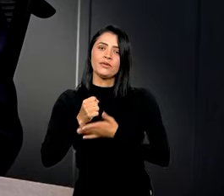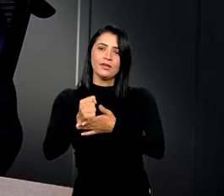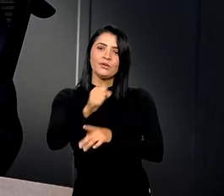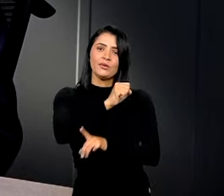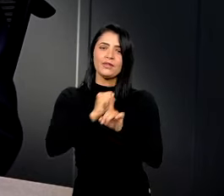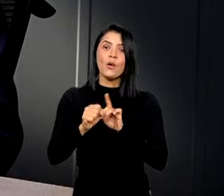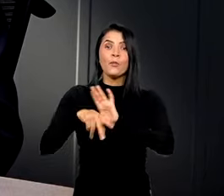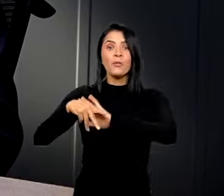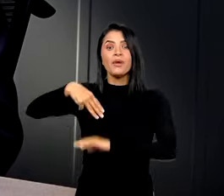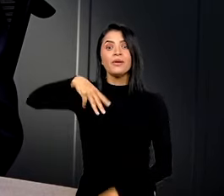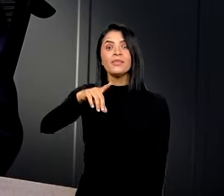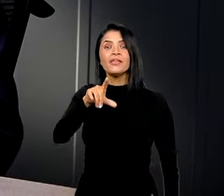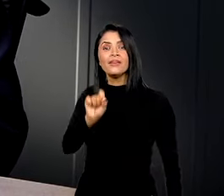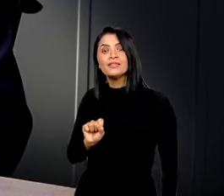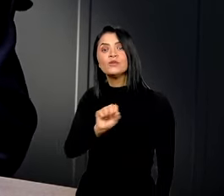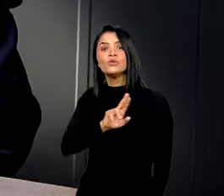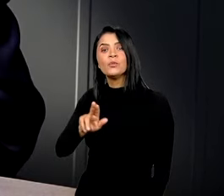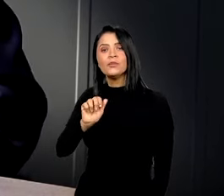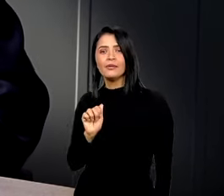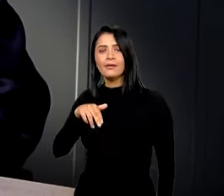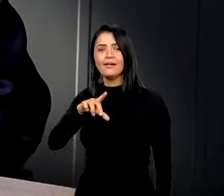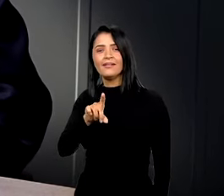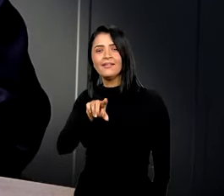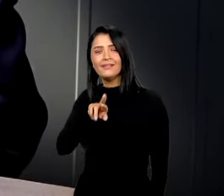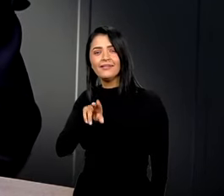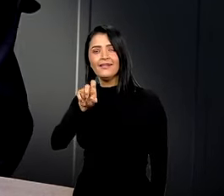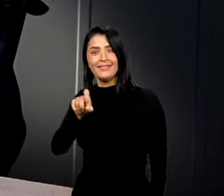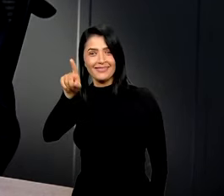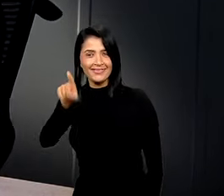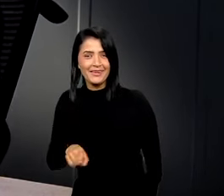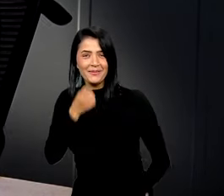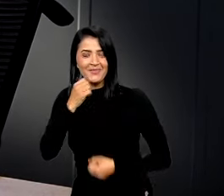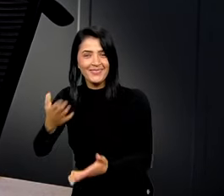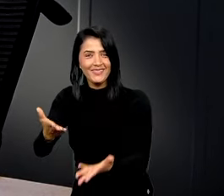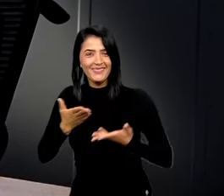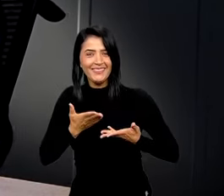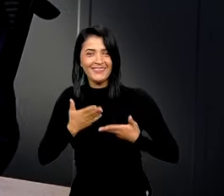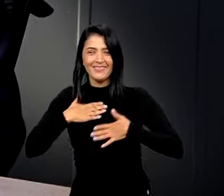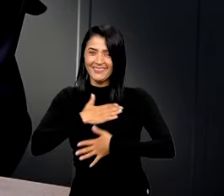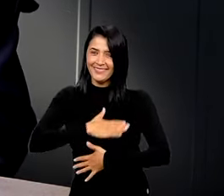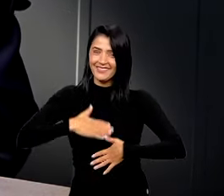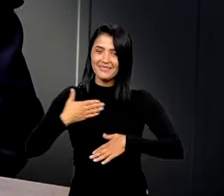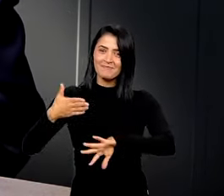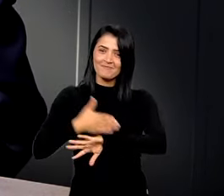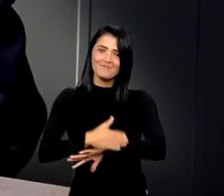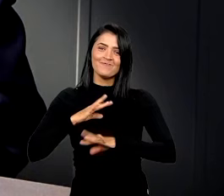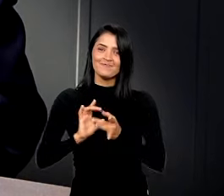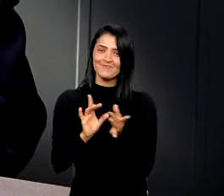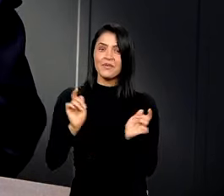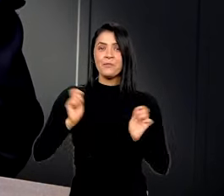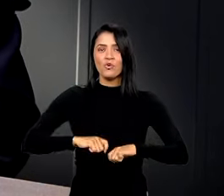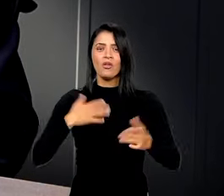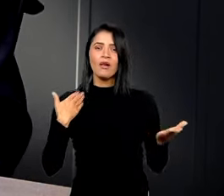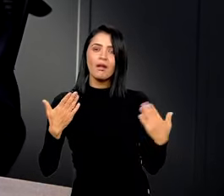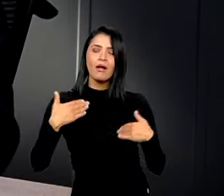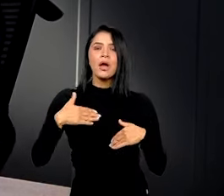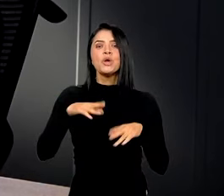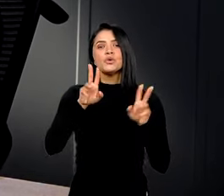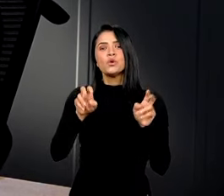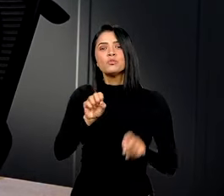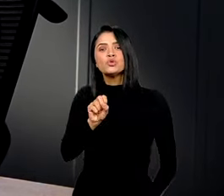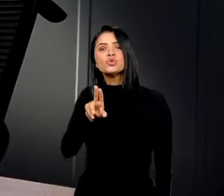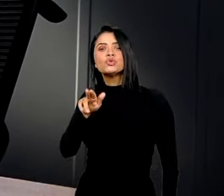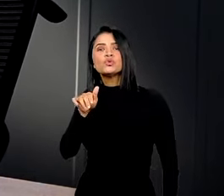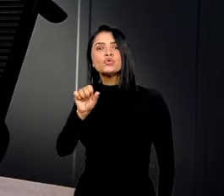Quintão. Secretário, seja bem-vindo. Prazer, Eric, estaremos aqui à disposição para falar sobre o SUAS e a repercussão na vida do povo